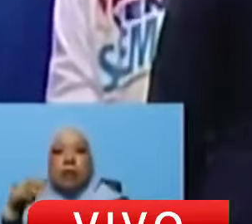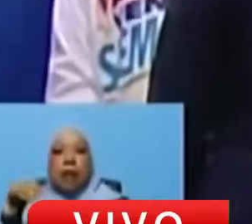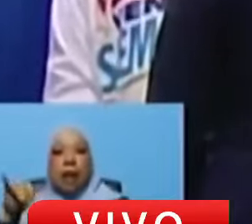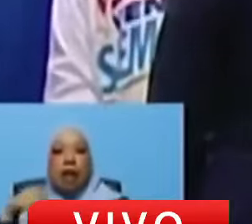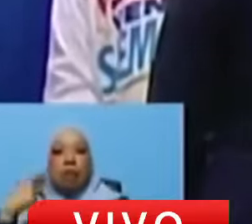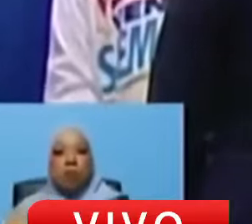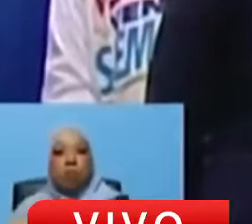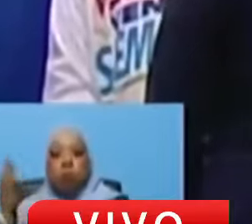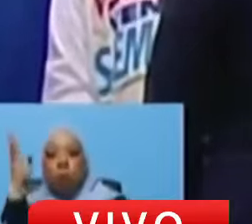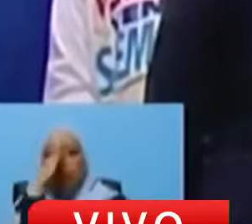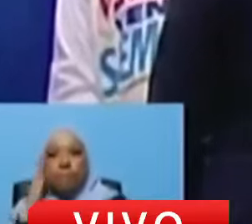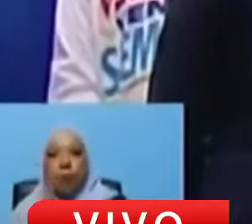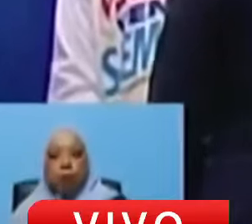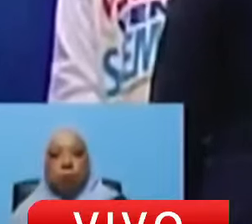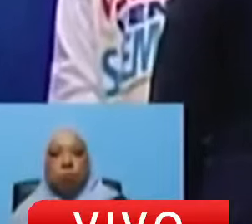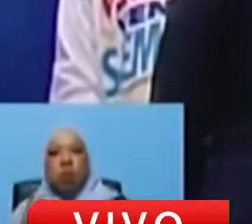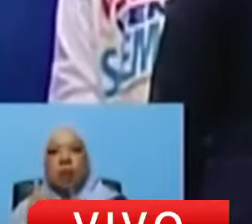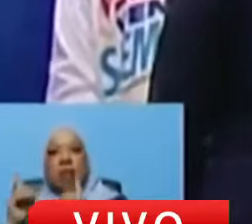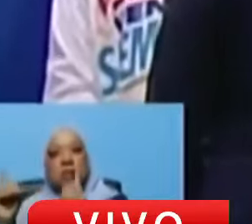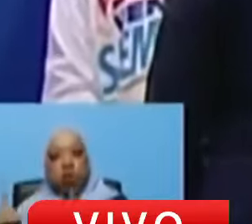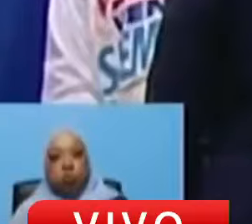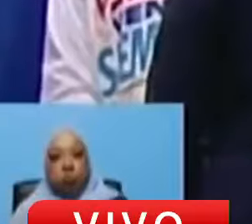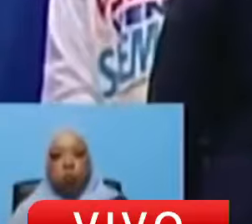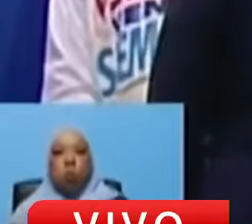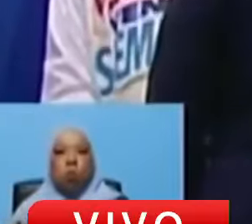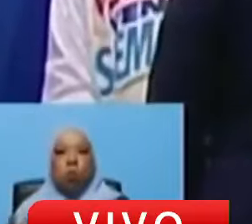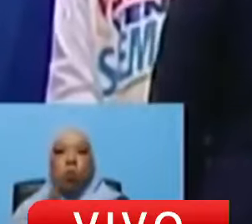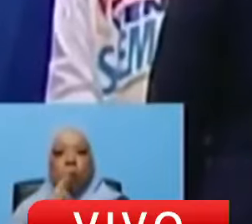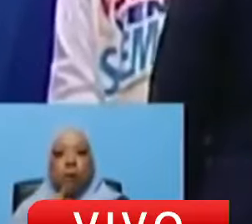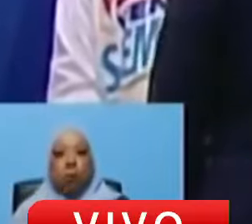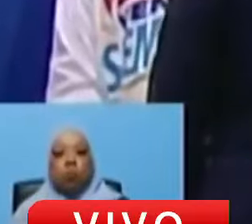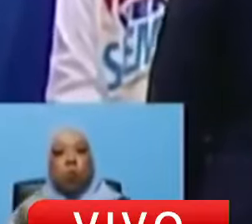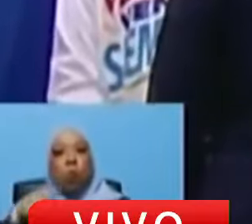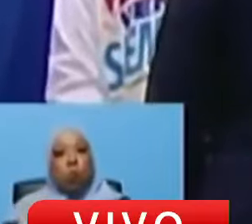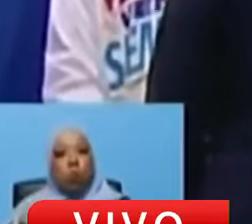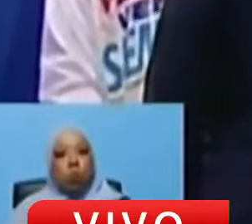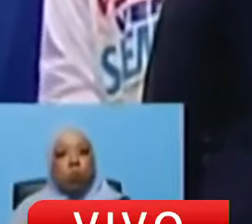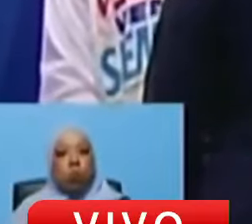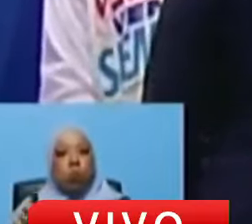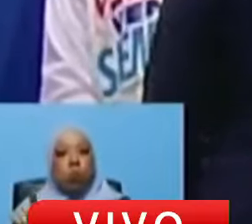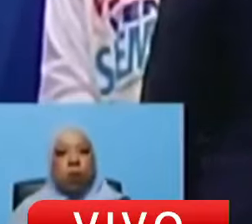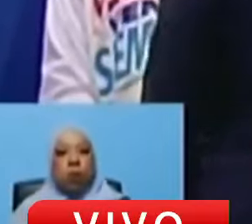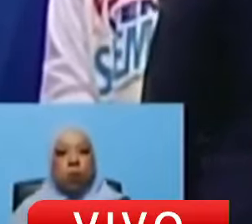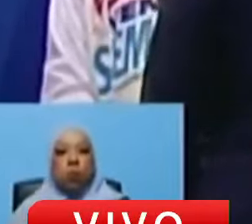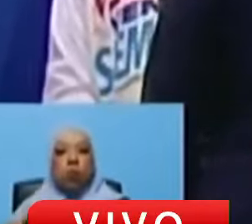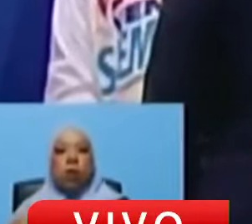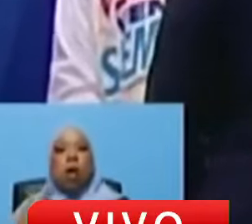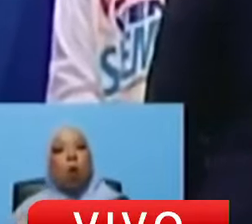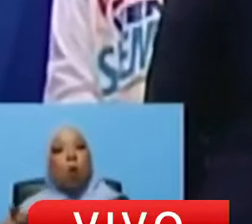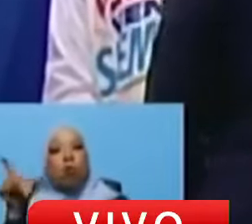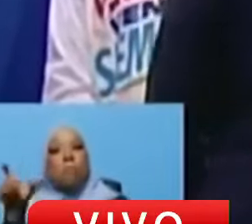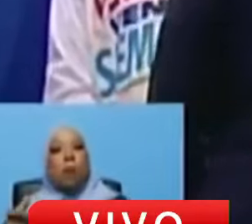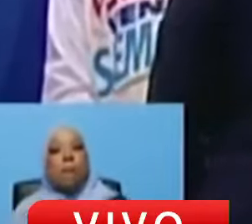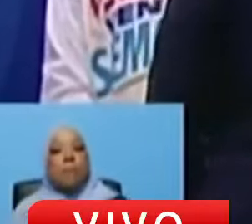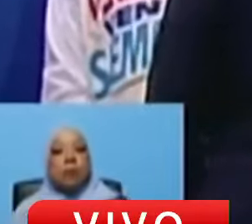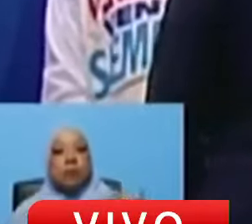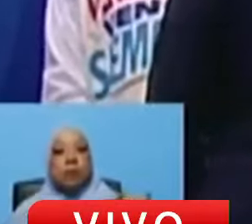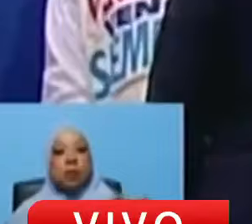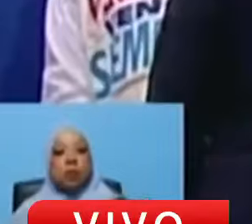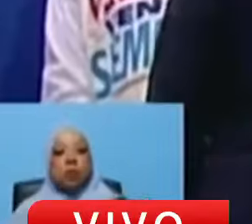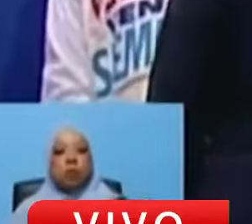país conseguiu que a justiça determinasse a prisão do opositor Edmundo González e maduro disse ao informar sobre